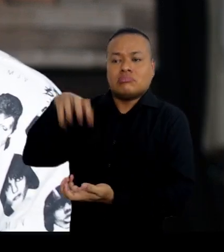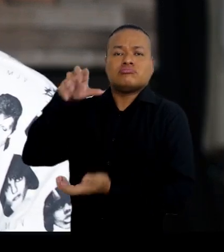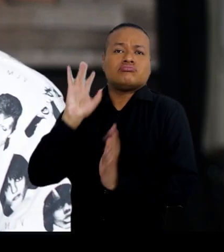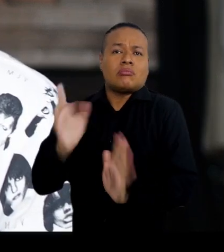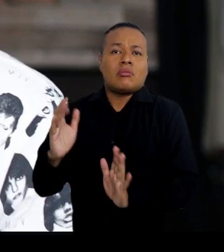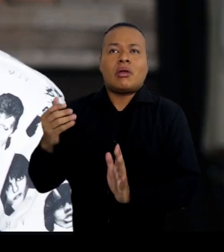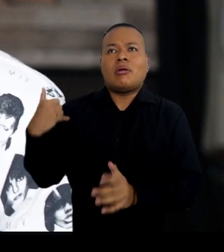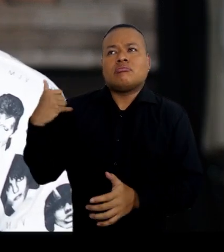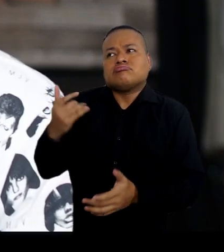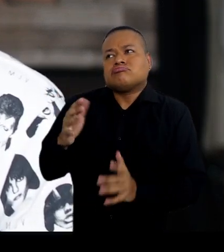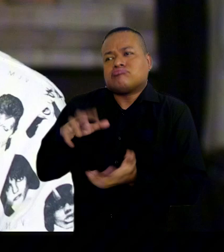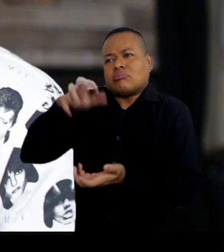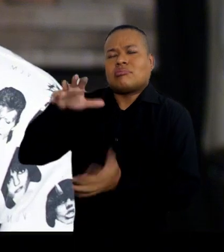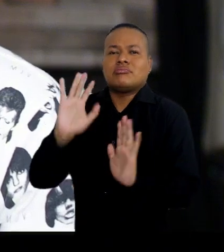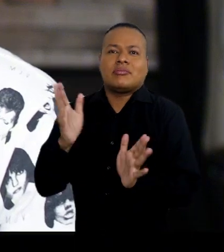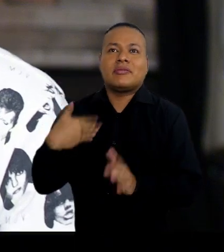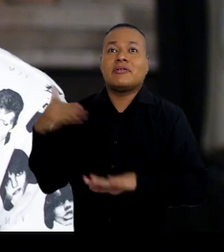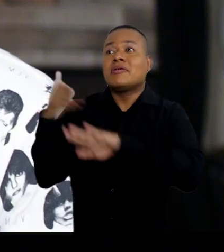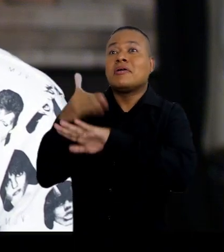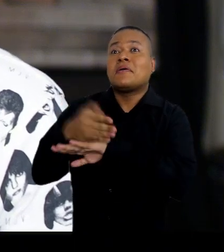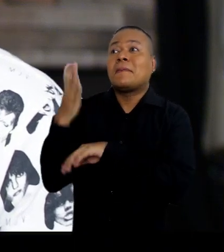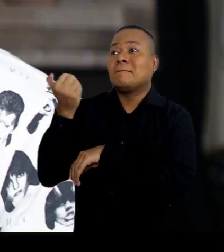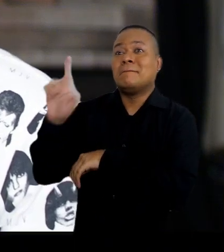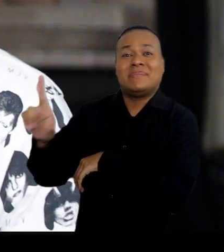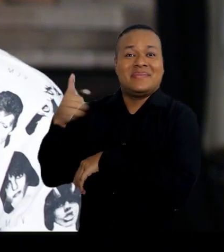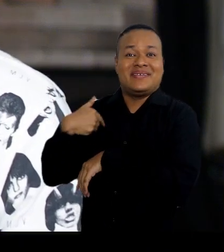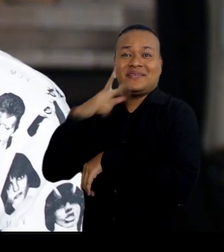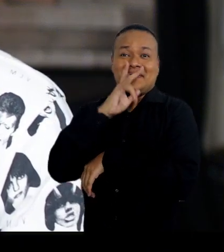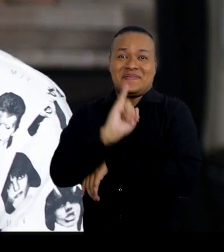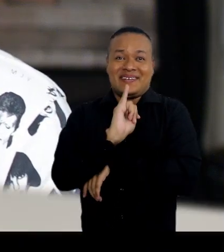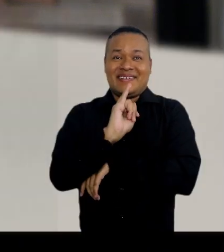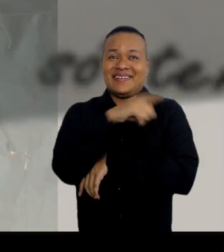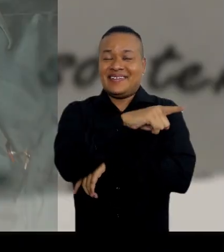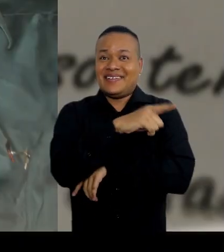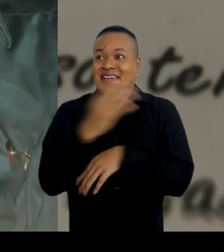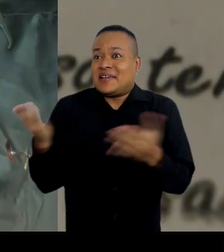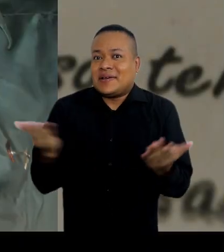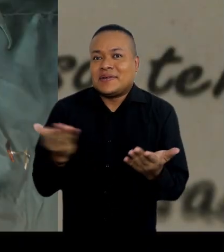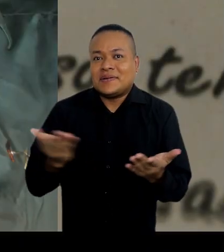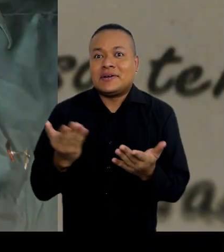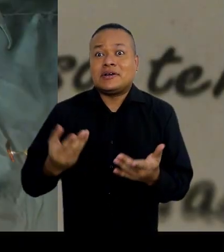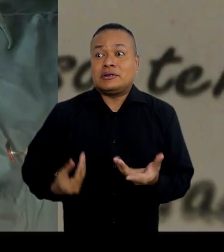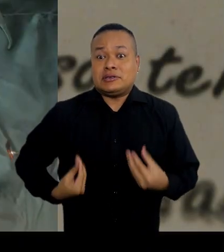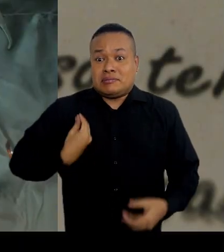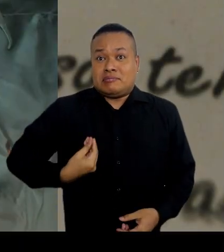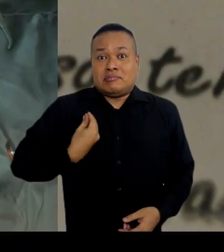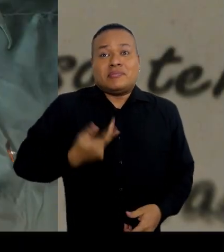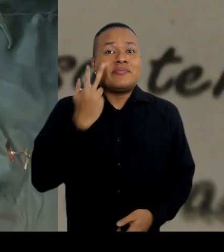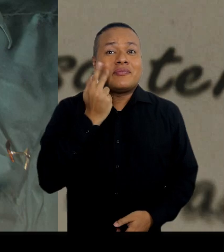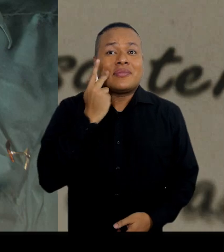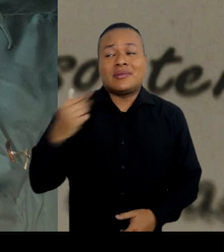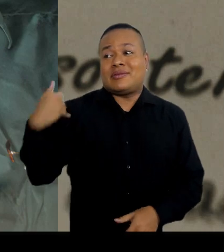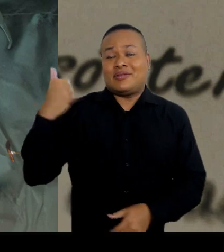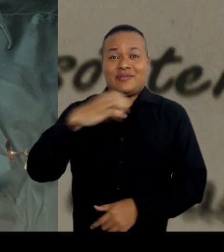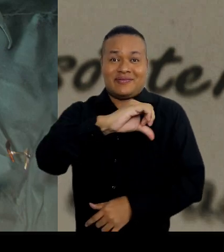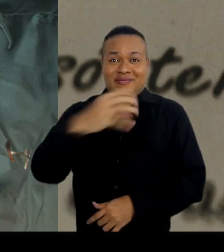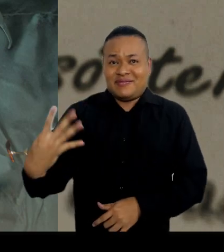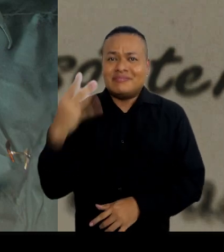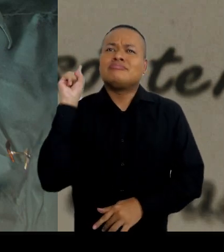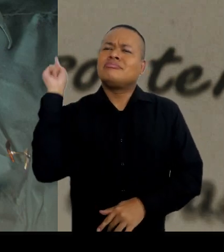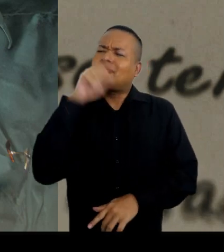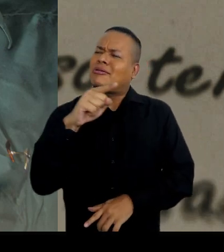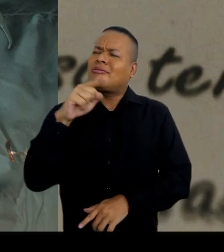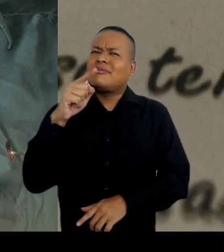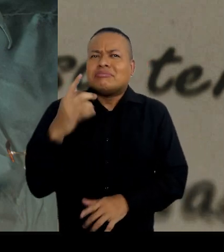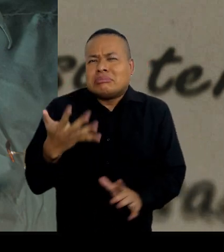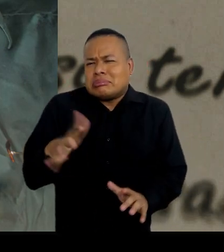adulto, depois de adolescente, ele frequentava muito o bar do meu pai, né? José Tufi, que hoje vive em Fortaleza aos 94 anos de idade. E